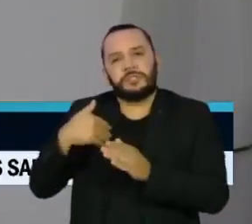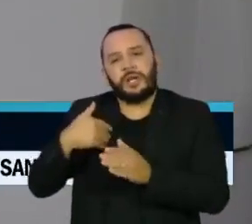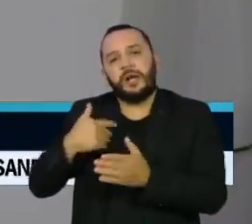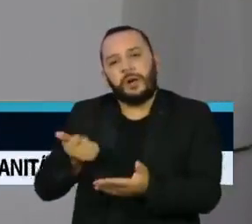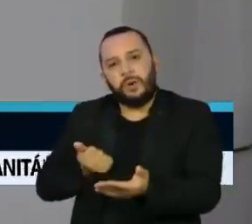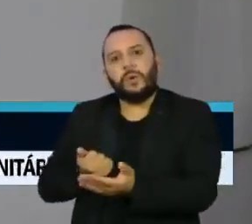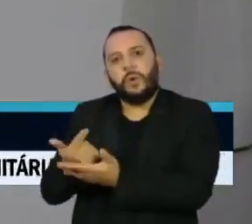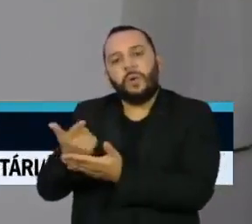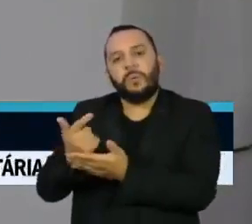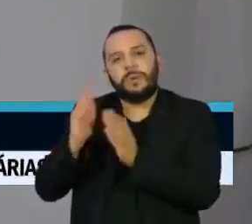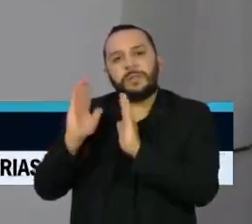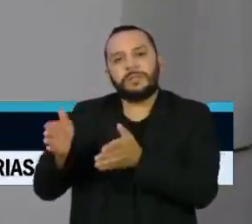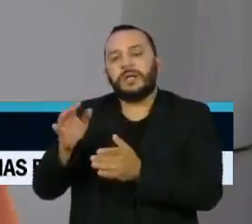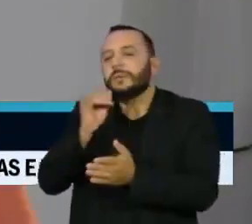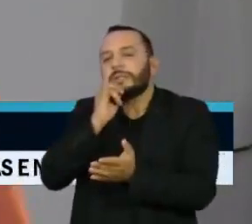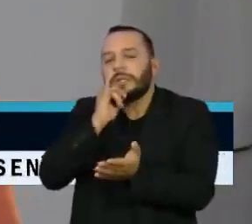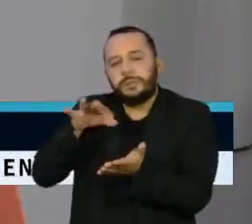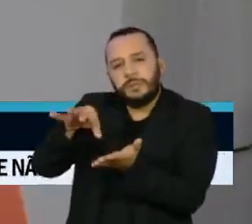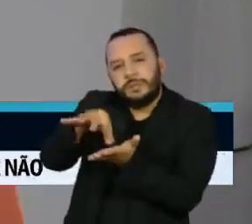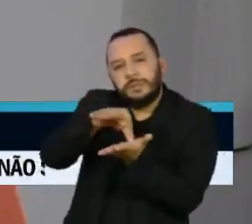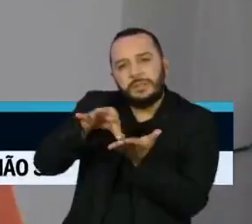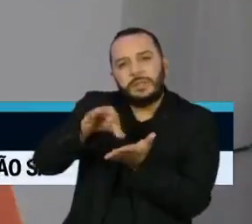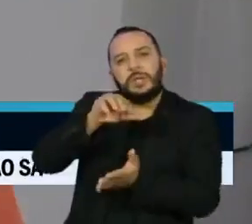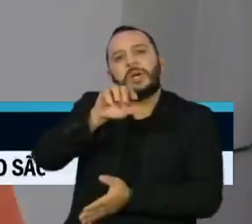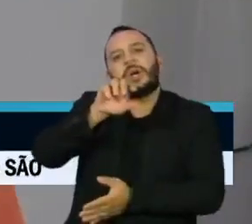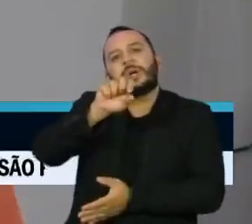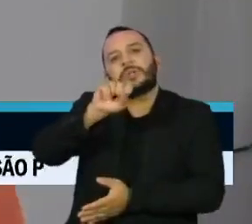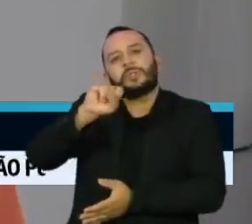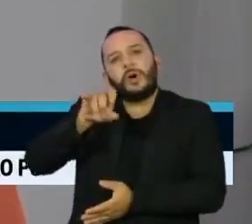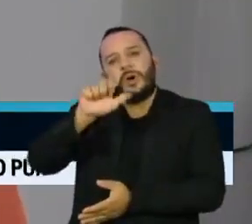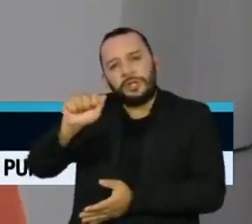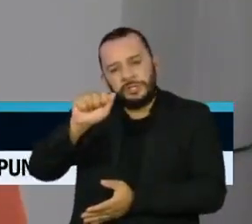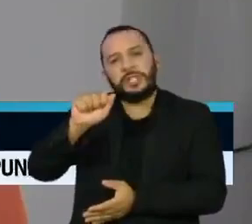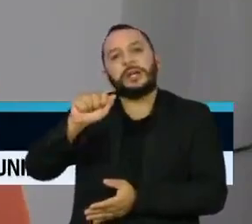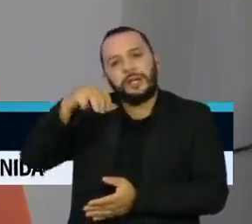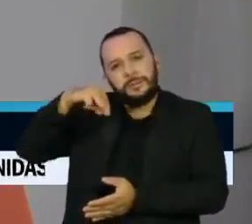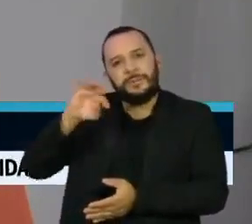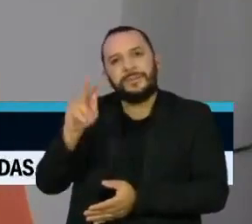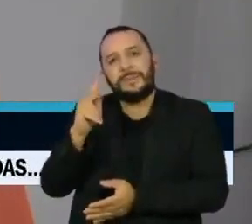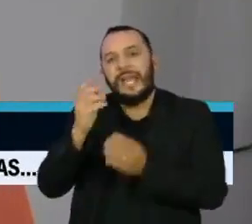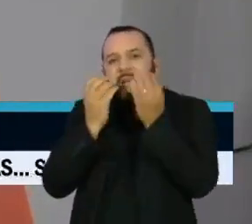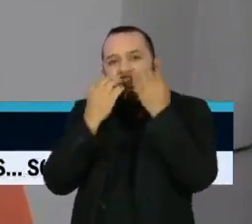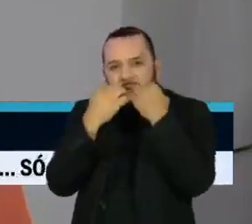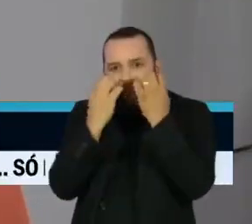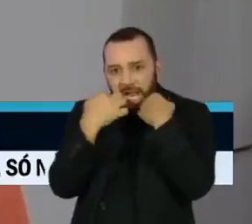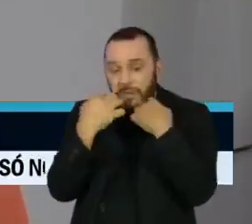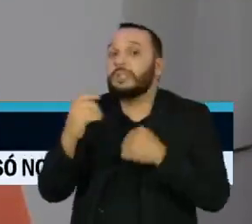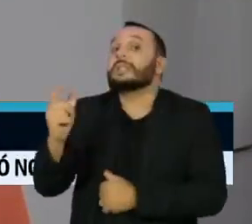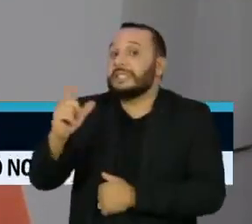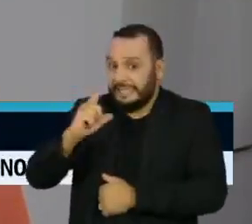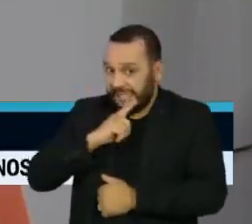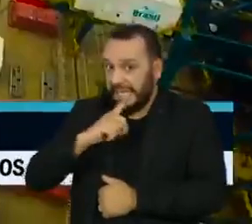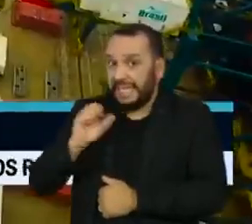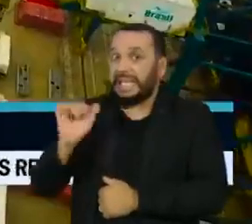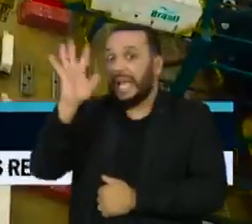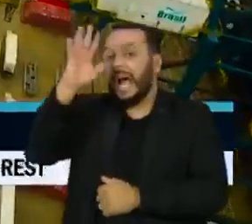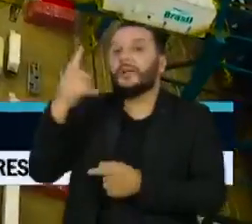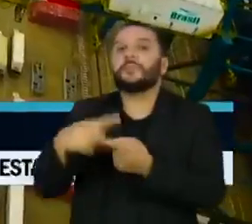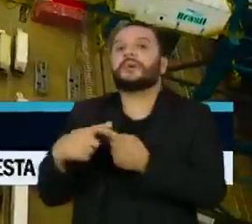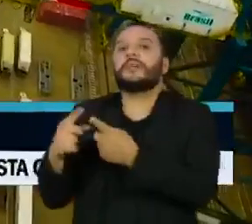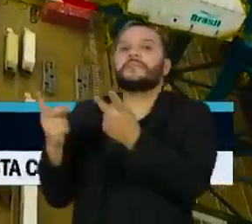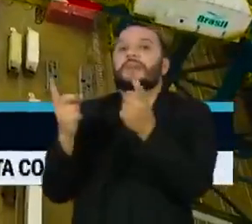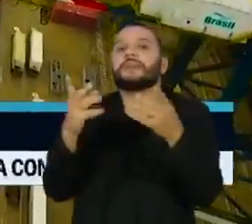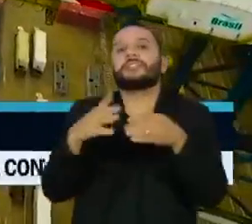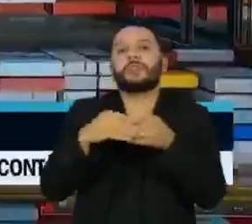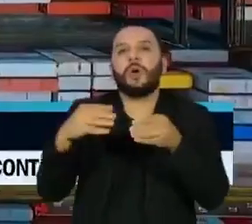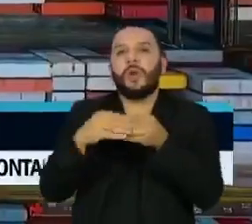de soja e milho, que tem os preços cotados em dólar, que subiu muito nos últimos meses. As